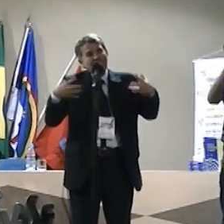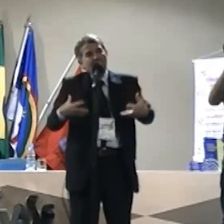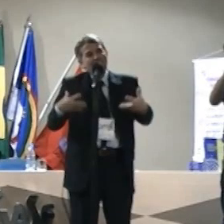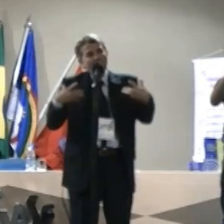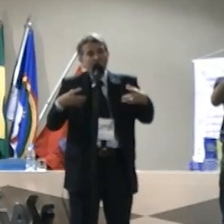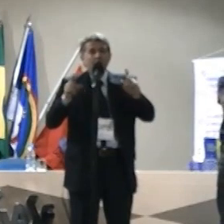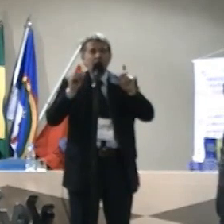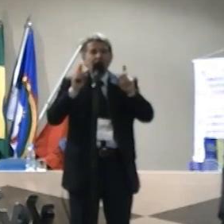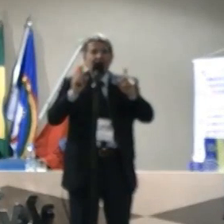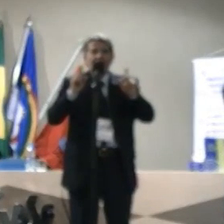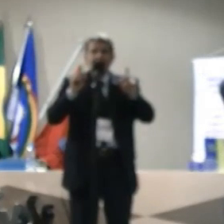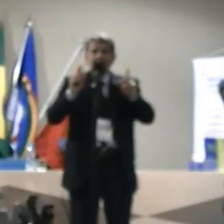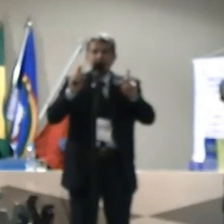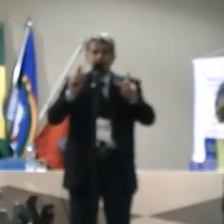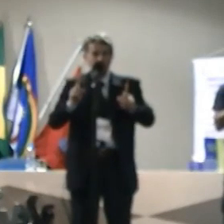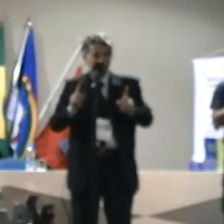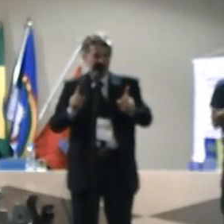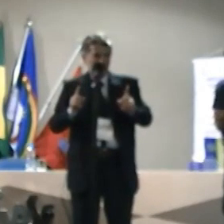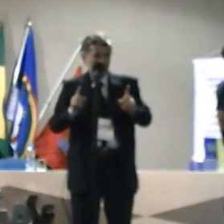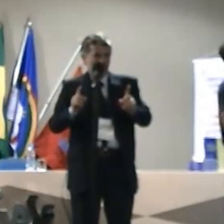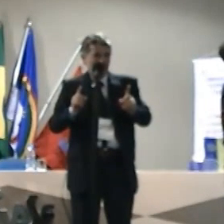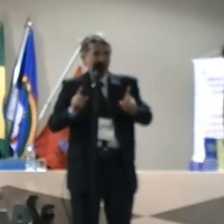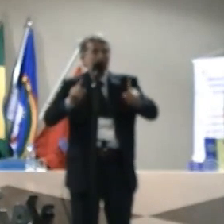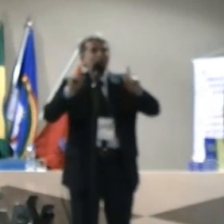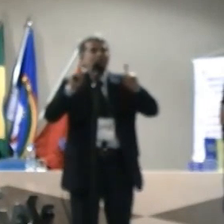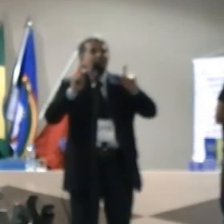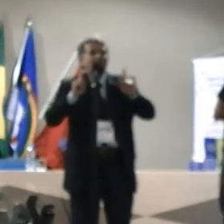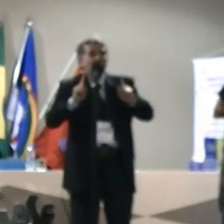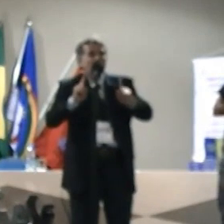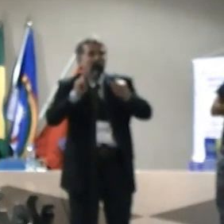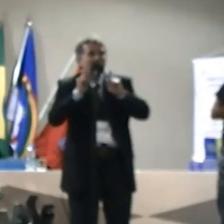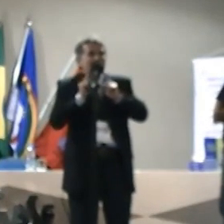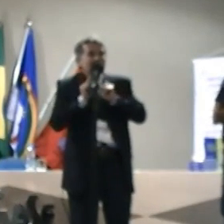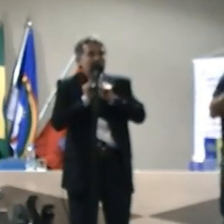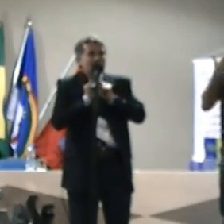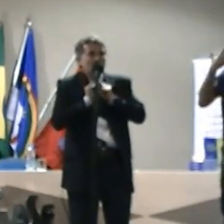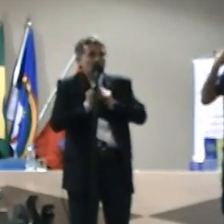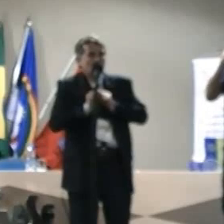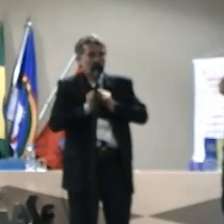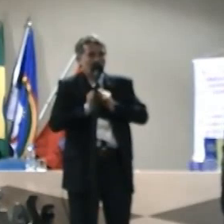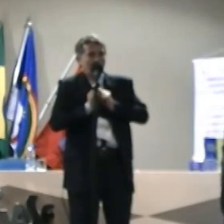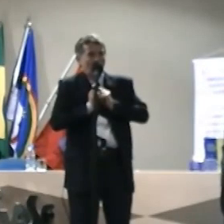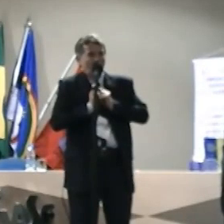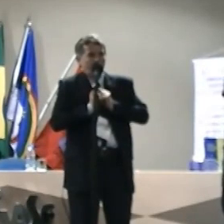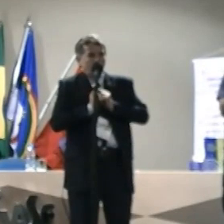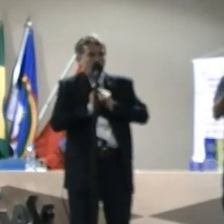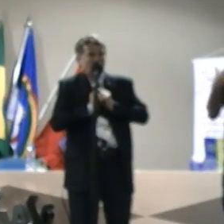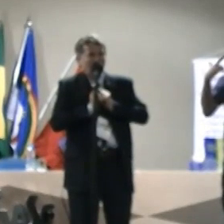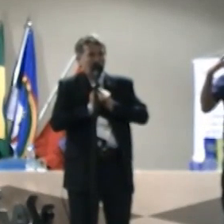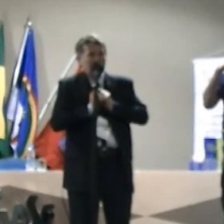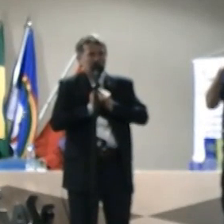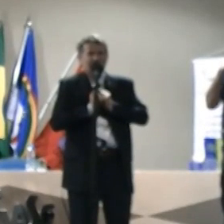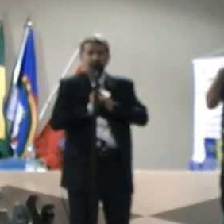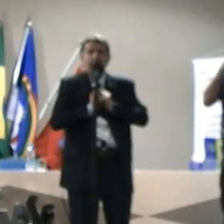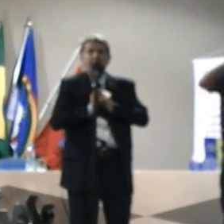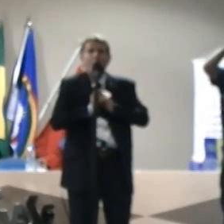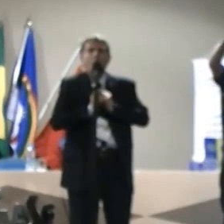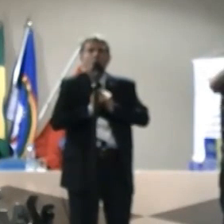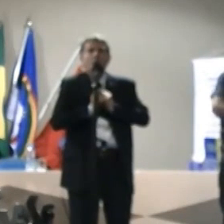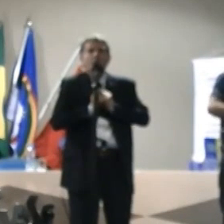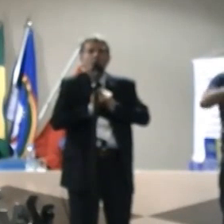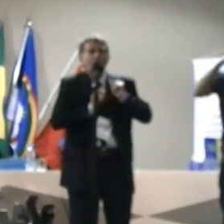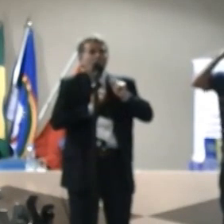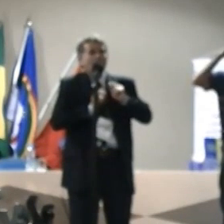não saber. Quando eu falar em criança surda, eu estou falando na criança surda profunda